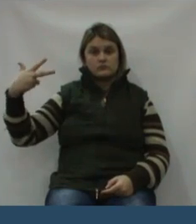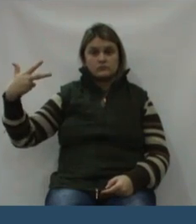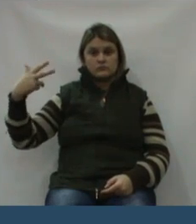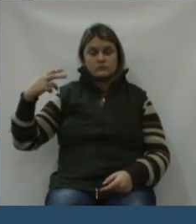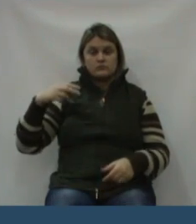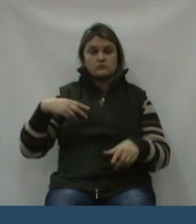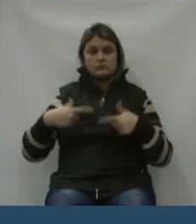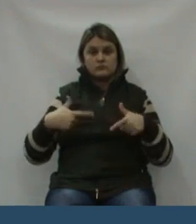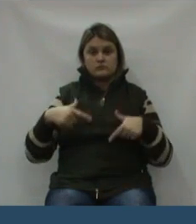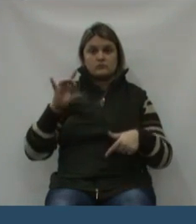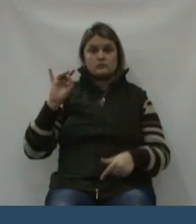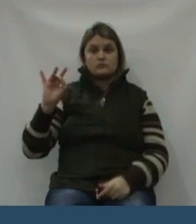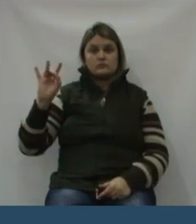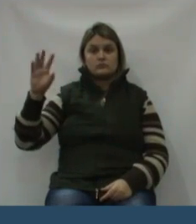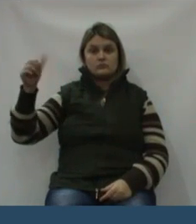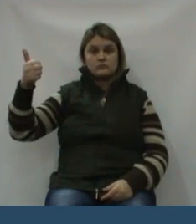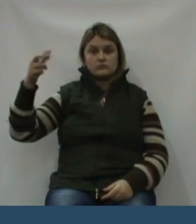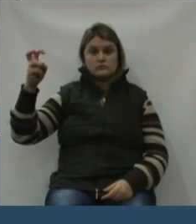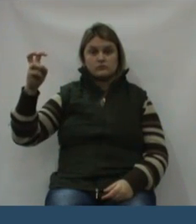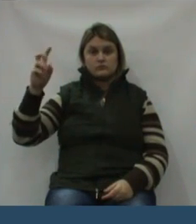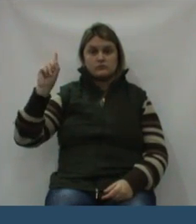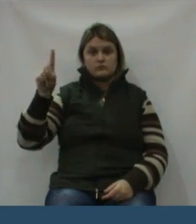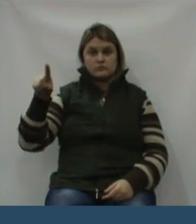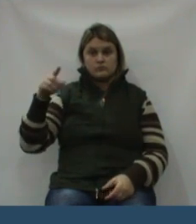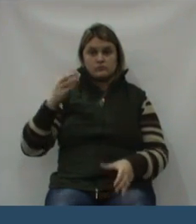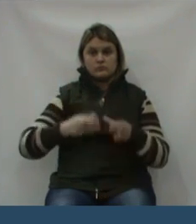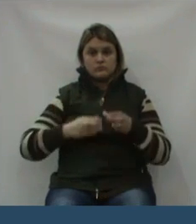em comissão, apenas 15